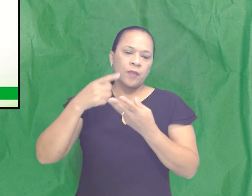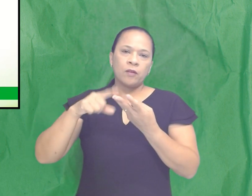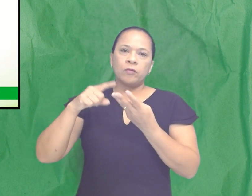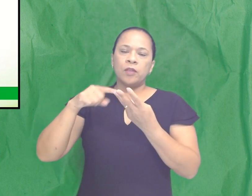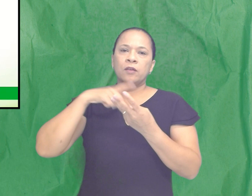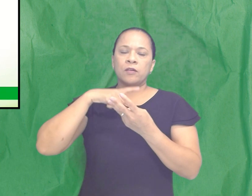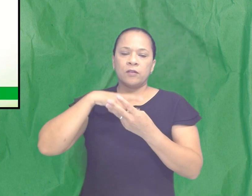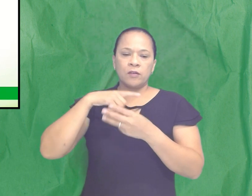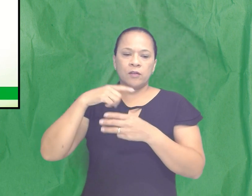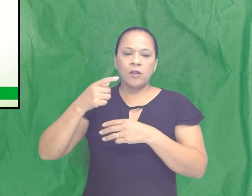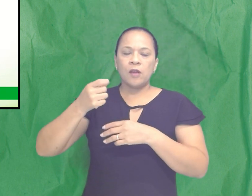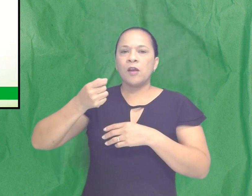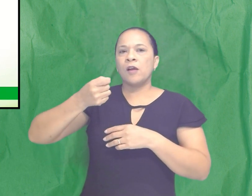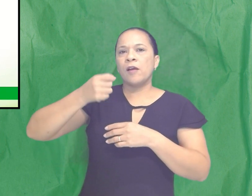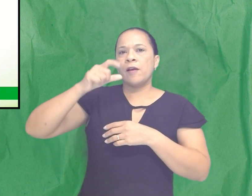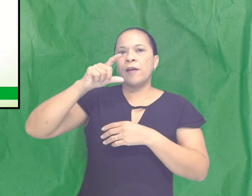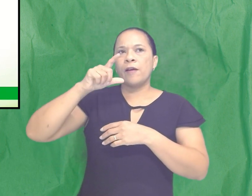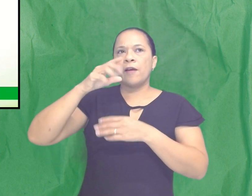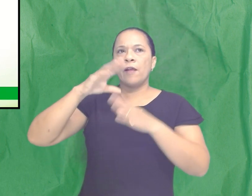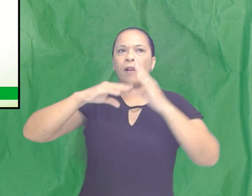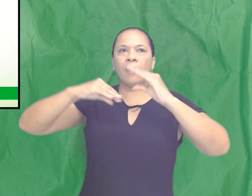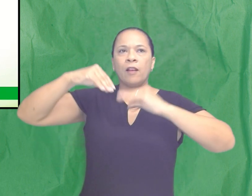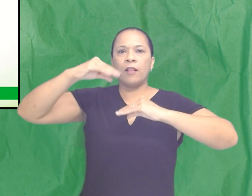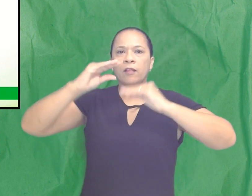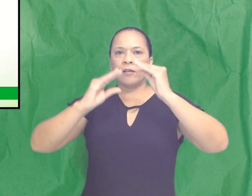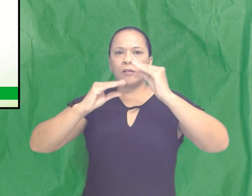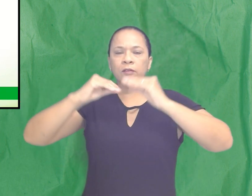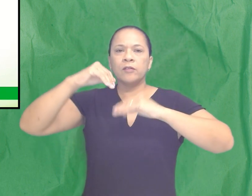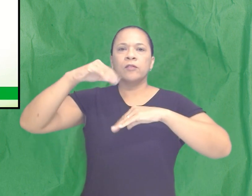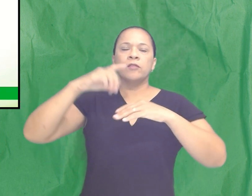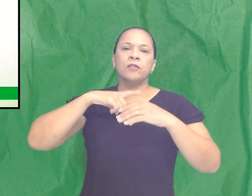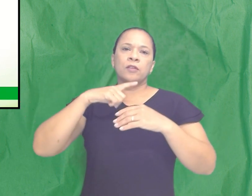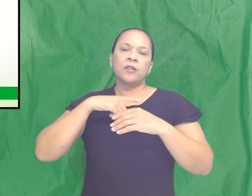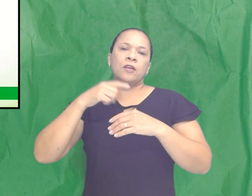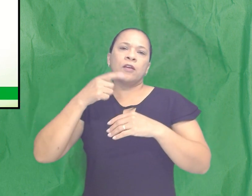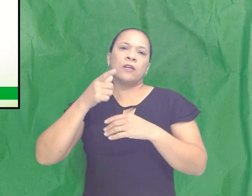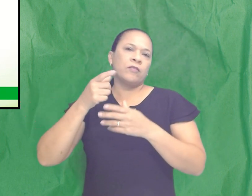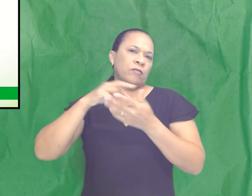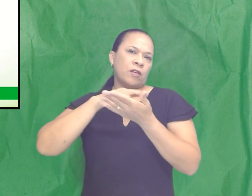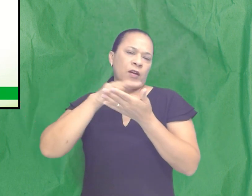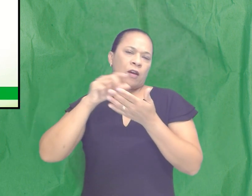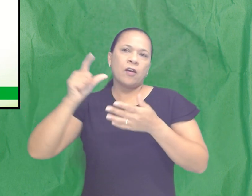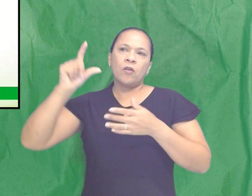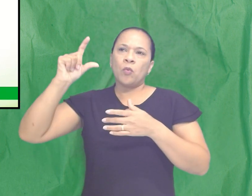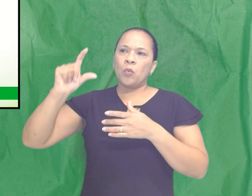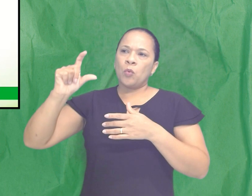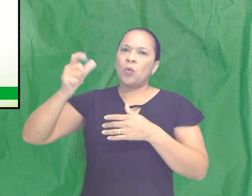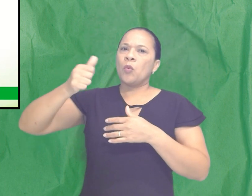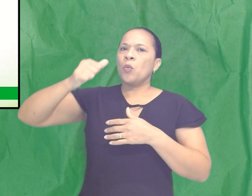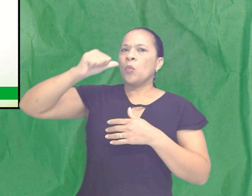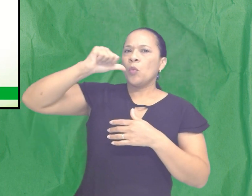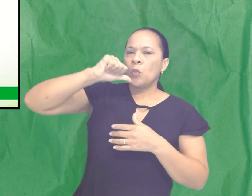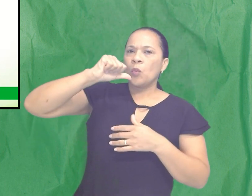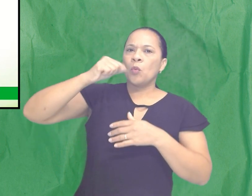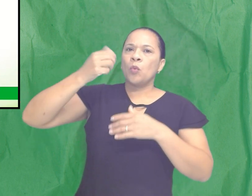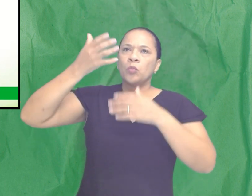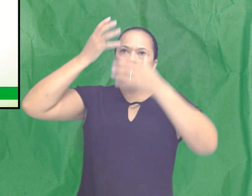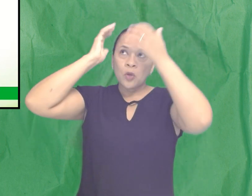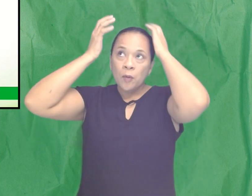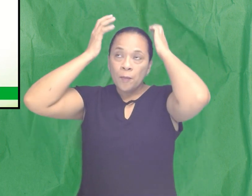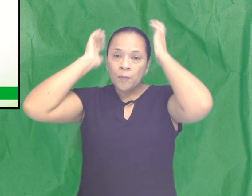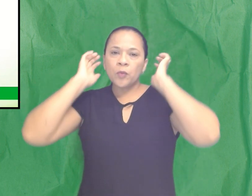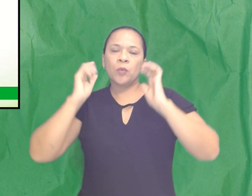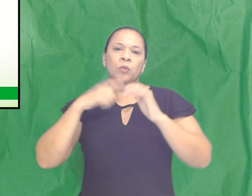elixires, as suspensões, as emulsões, os shampoos. As formas gasosas são as formas em